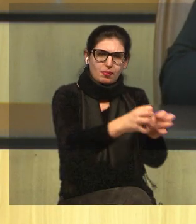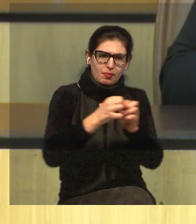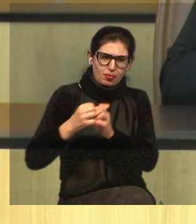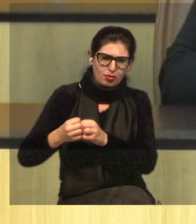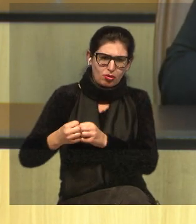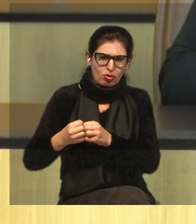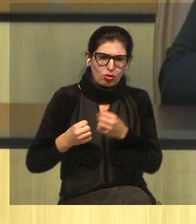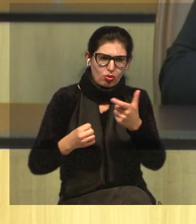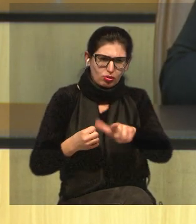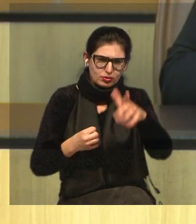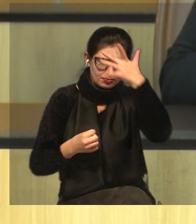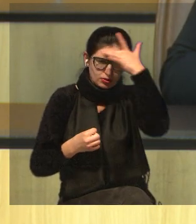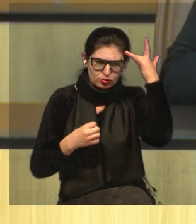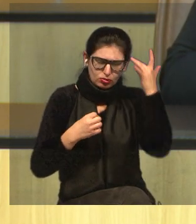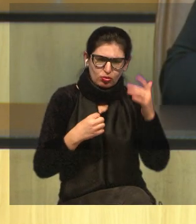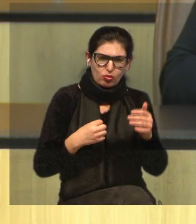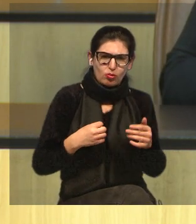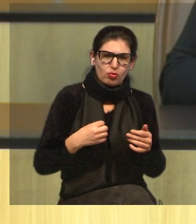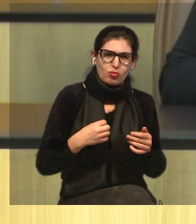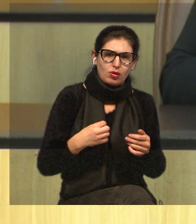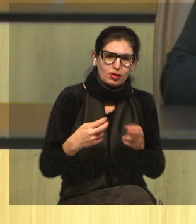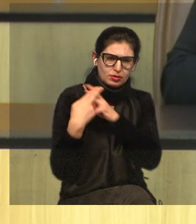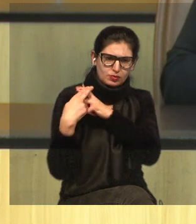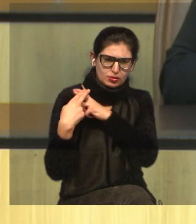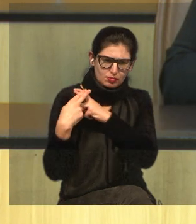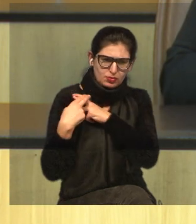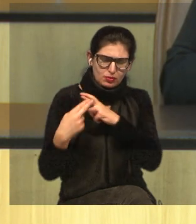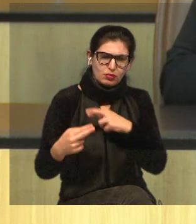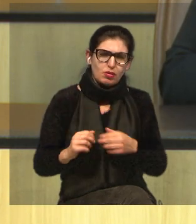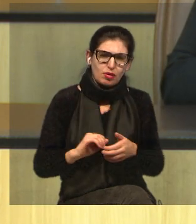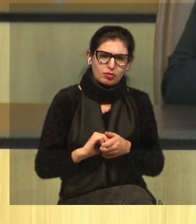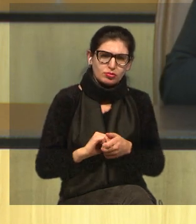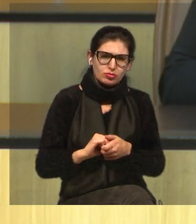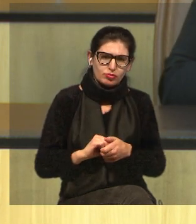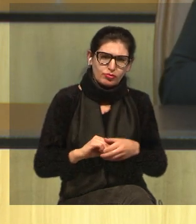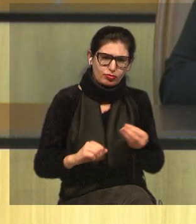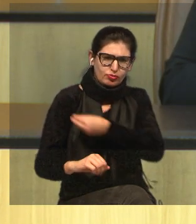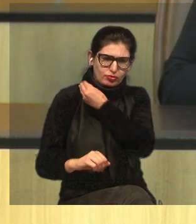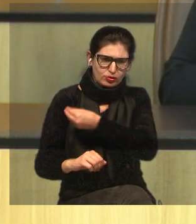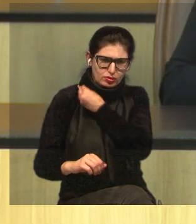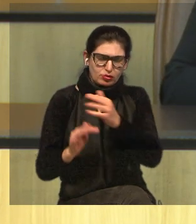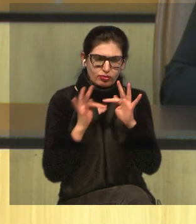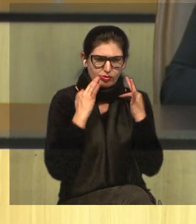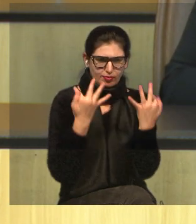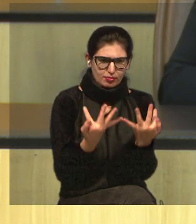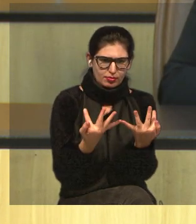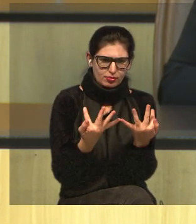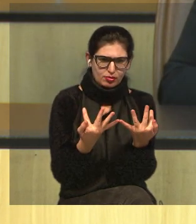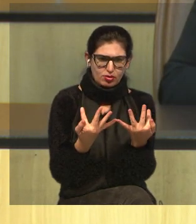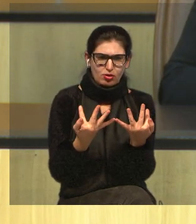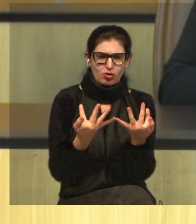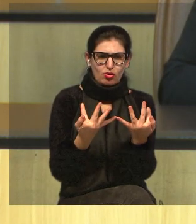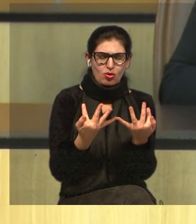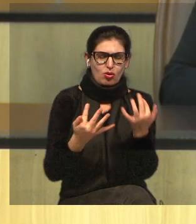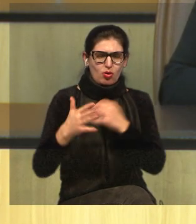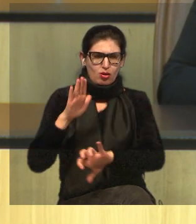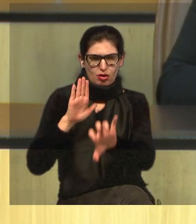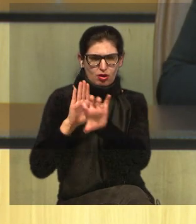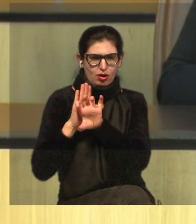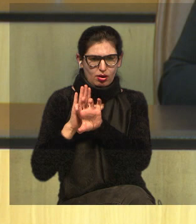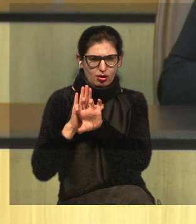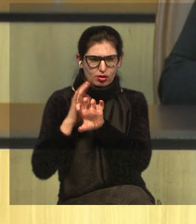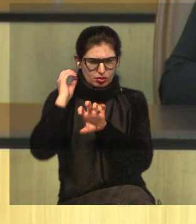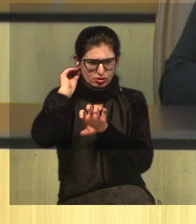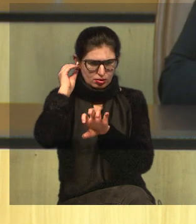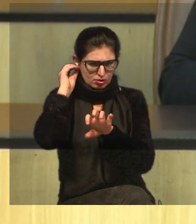como base, convivência familiar. E uma das conquistas do ECA foi também o plano